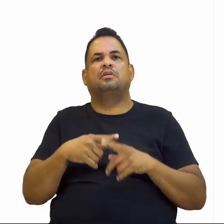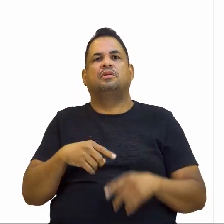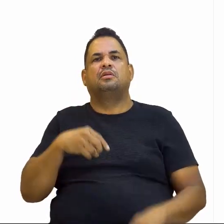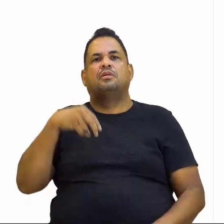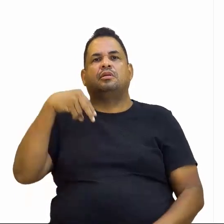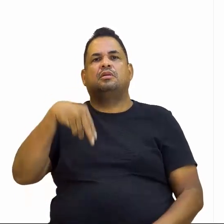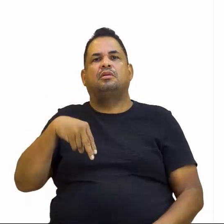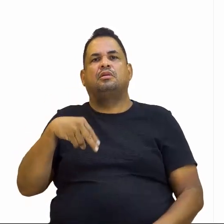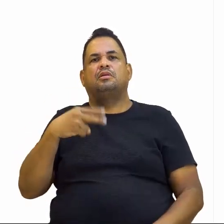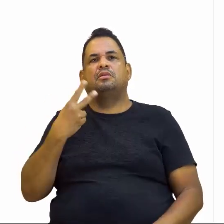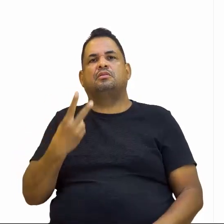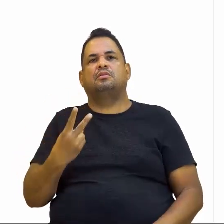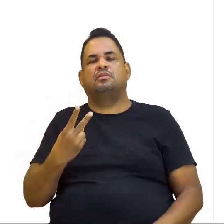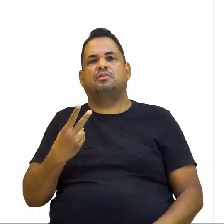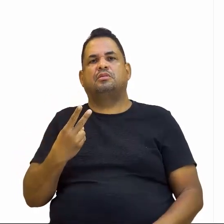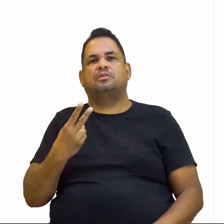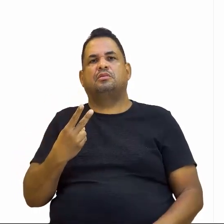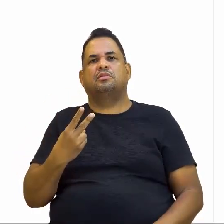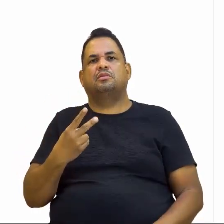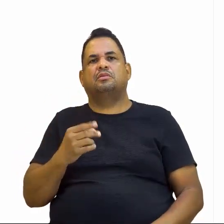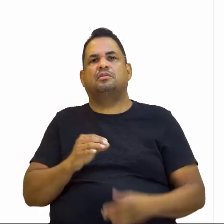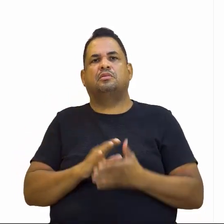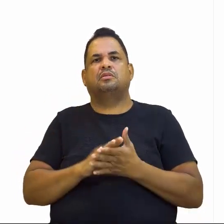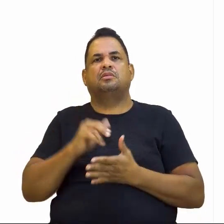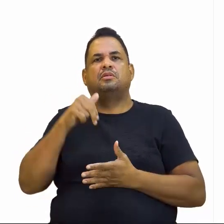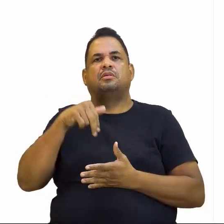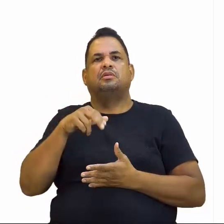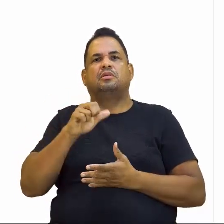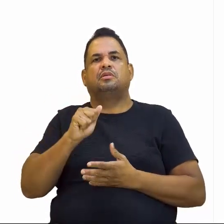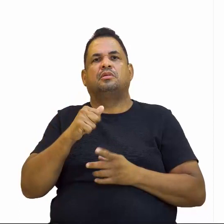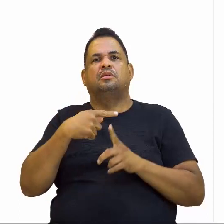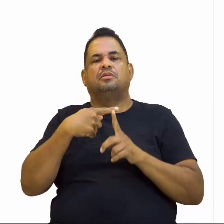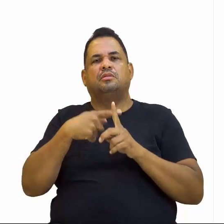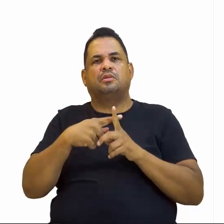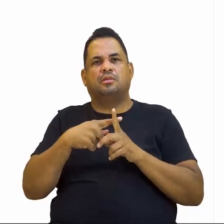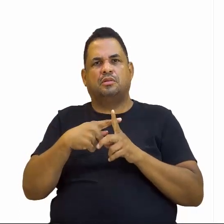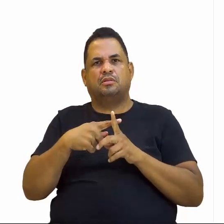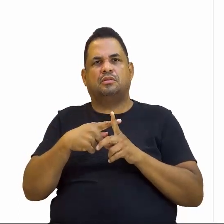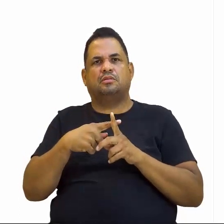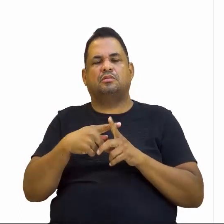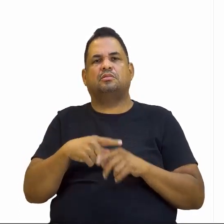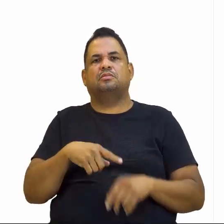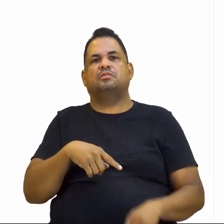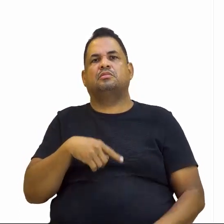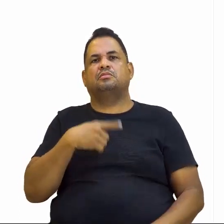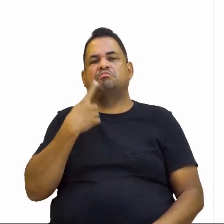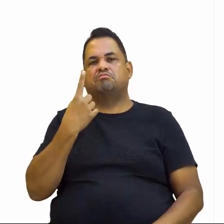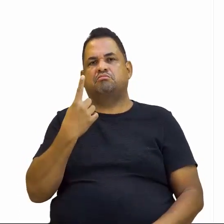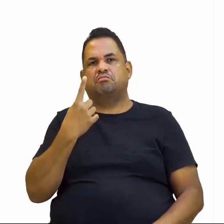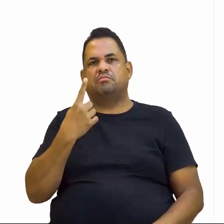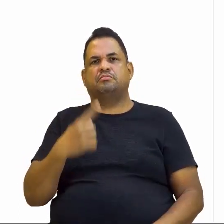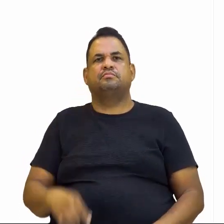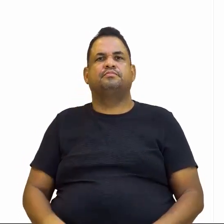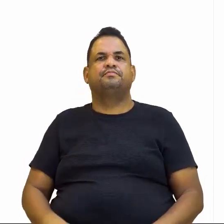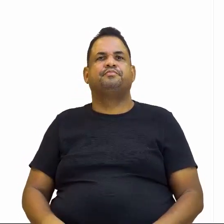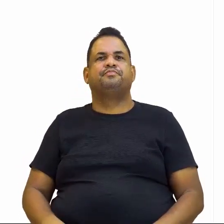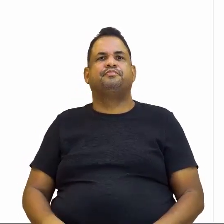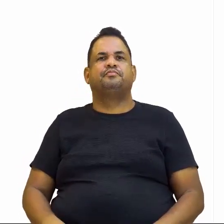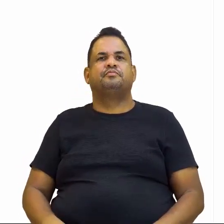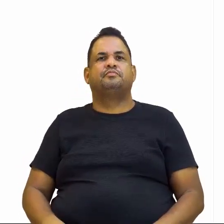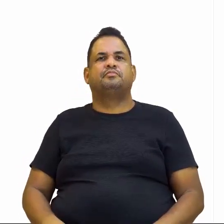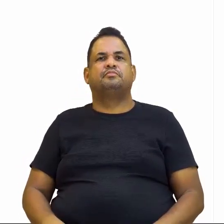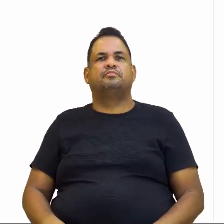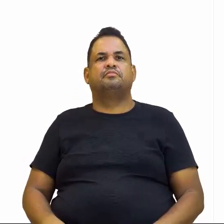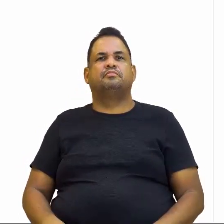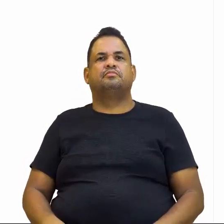N2? Lembrando, sódio é um metal alcalino com apenas uma carga positiva. O